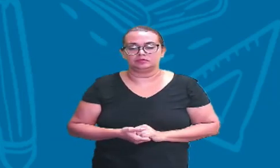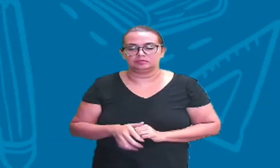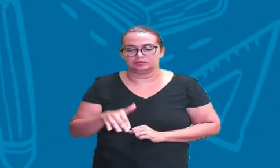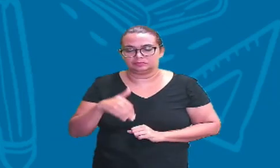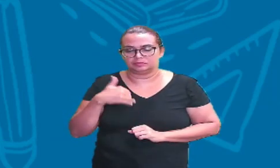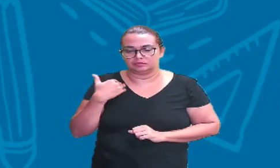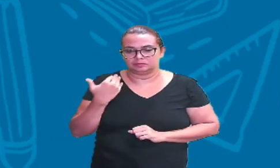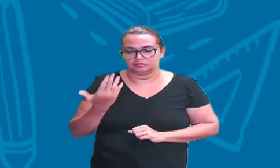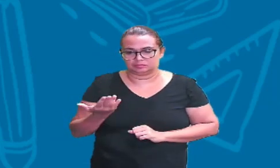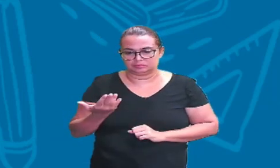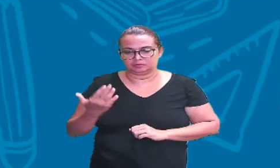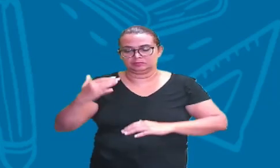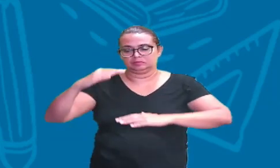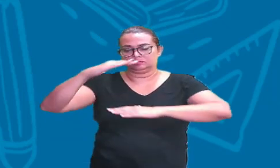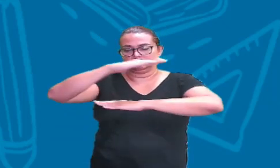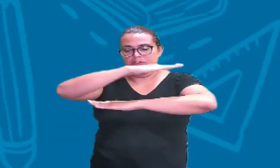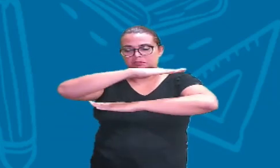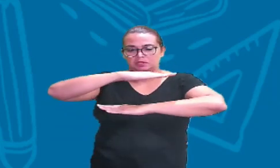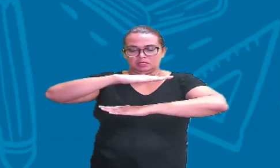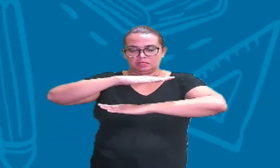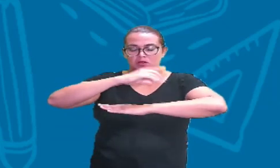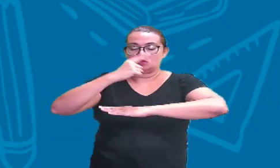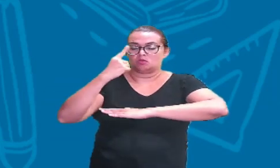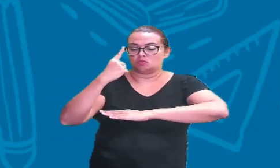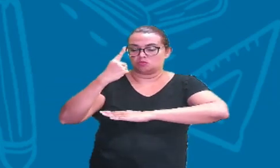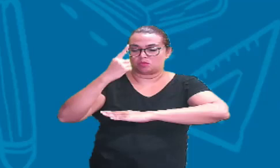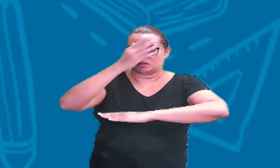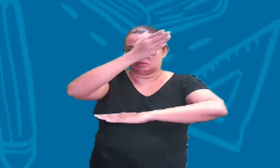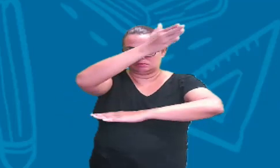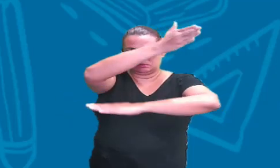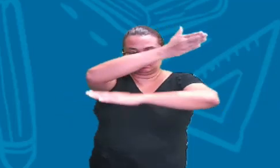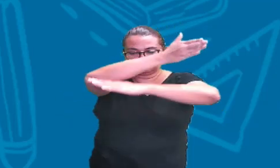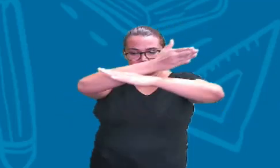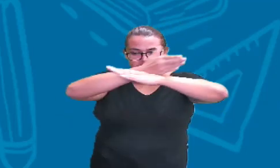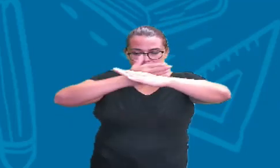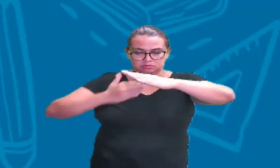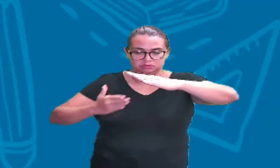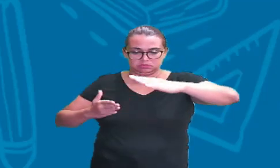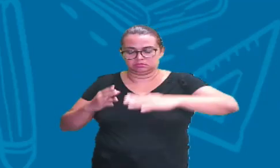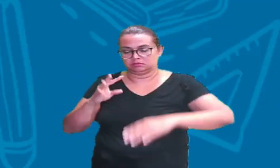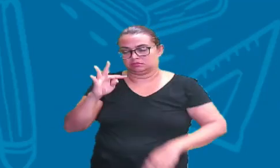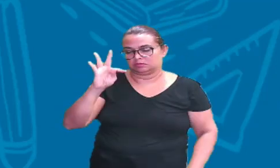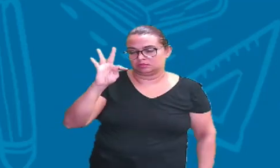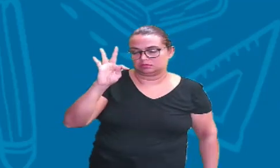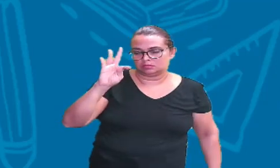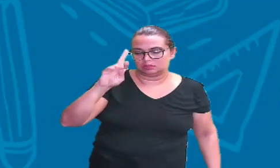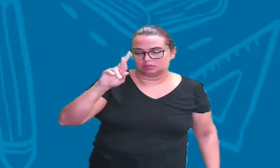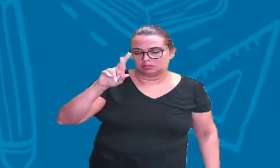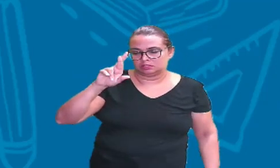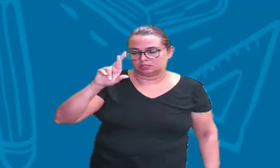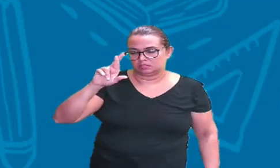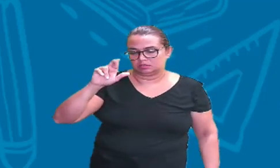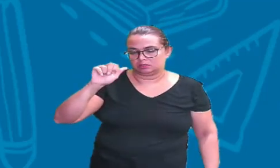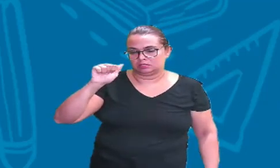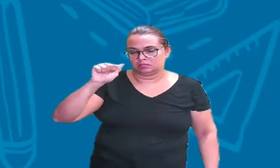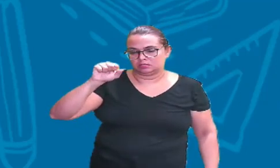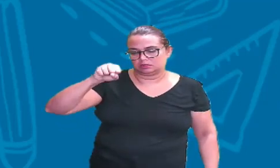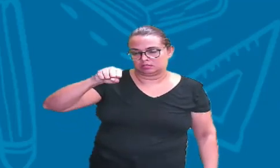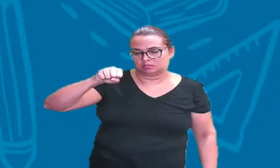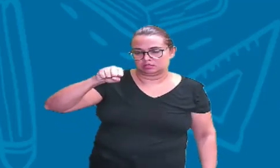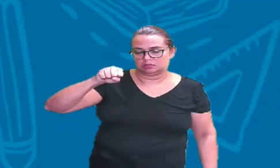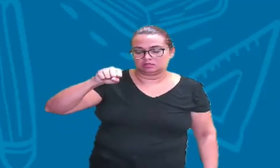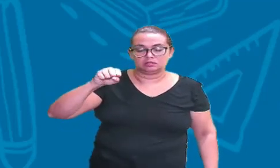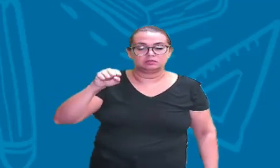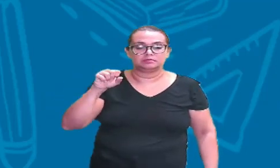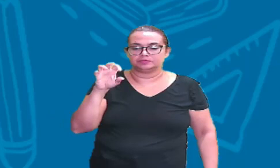Então, retas paralelas cortadas por uma transversal. Ou seja, são